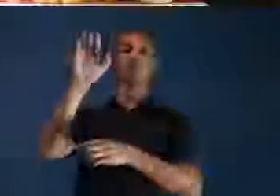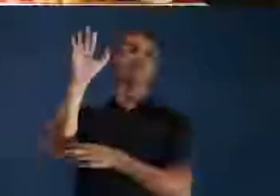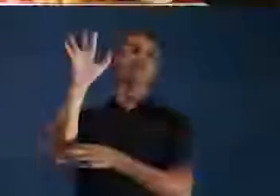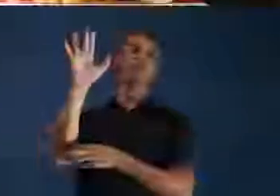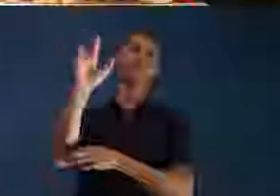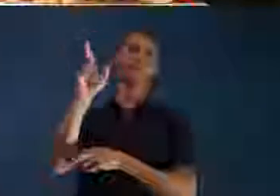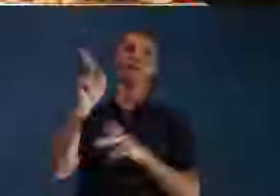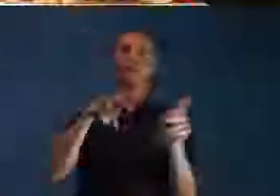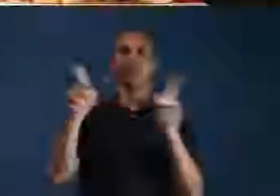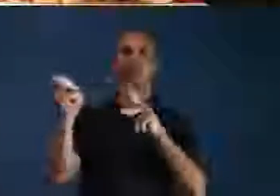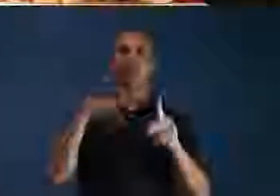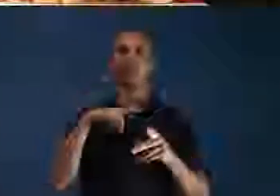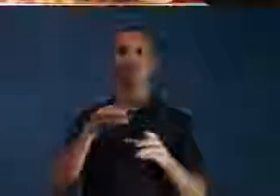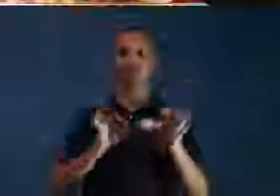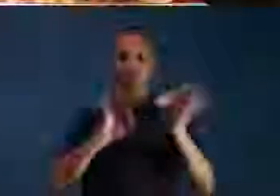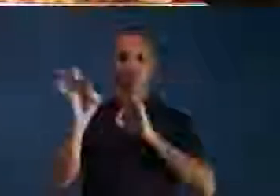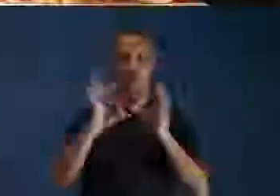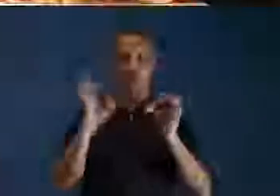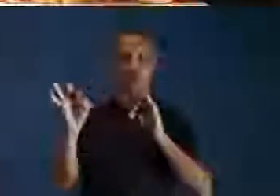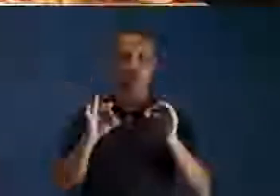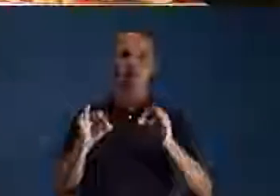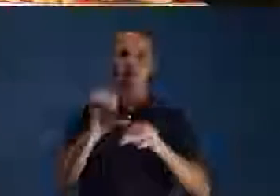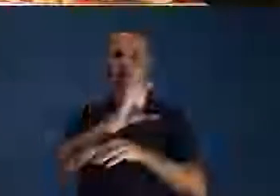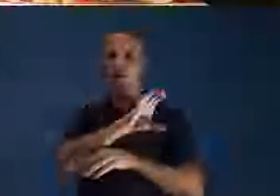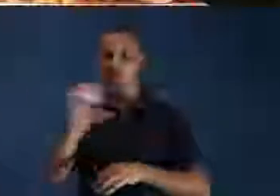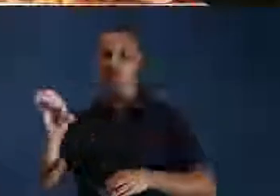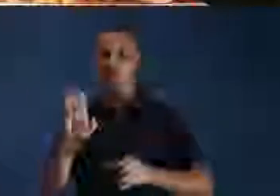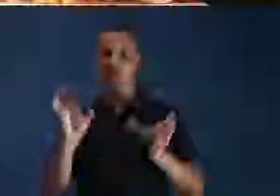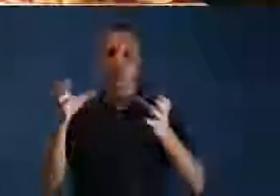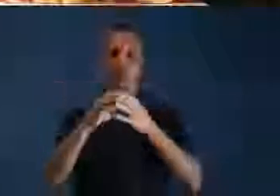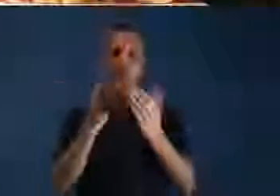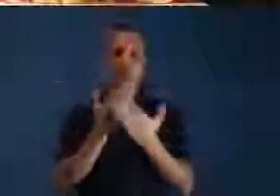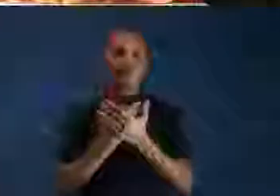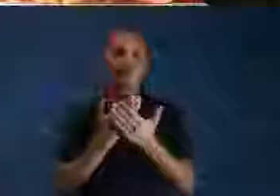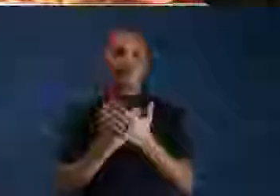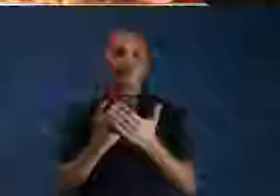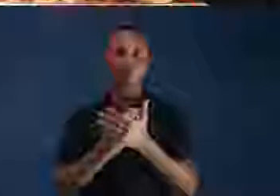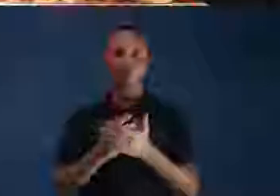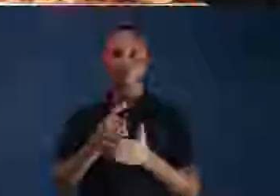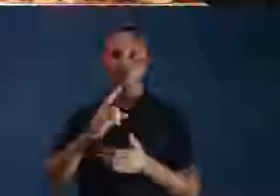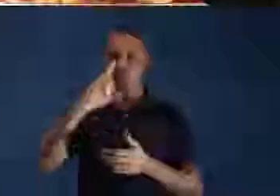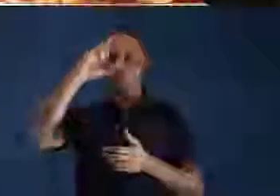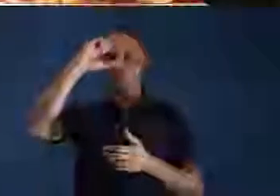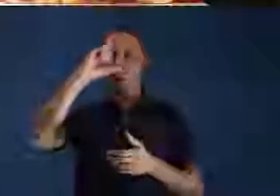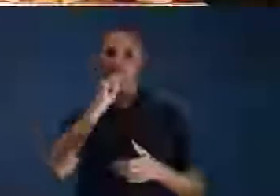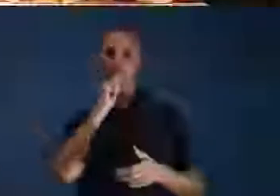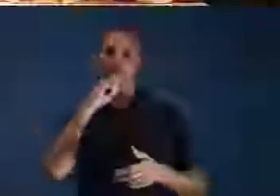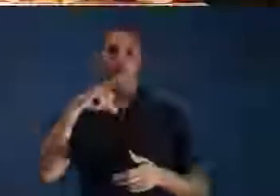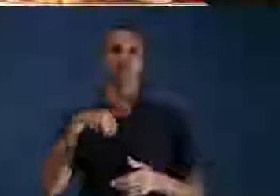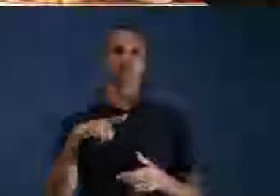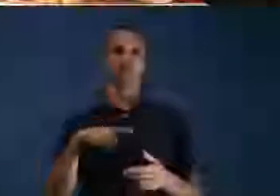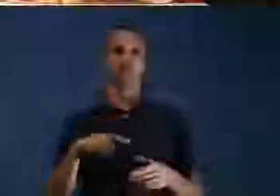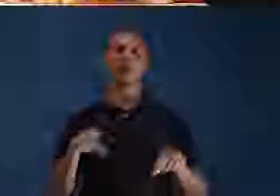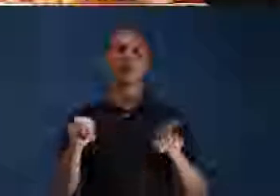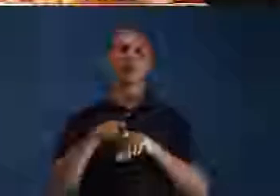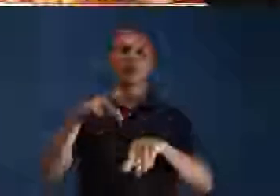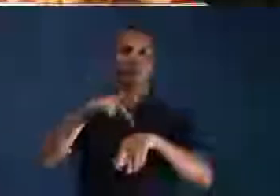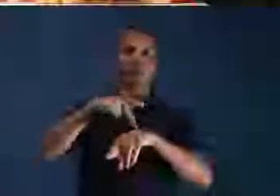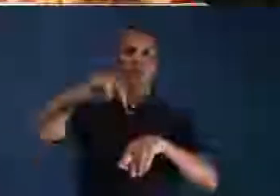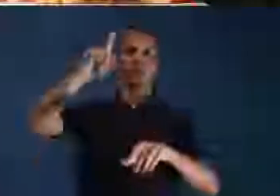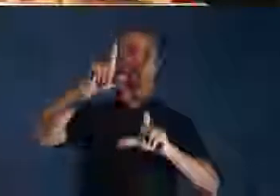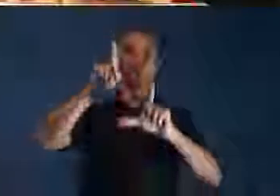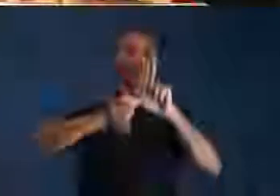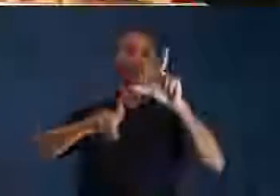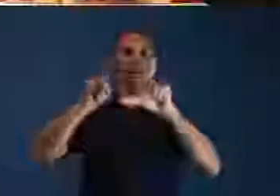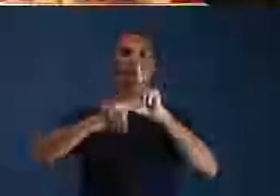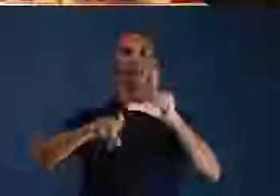onde coordena o Núcleo de Estudos Judaicos e onde também é subcoordenadora do Programa de Pós-Graduação em Letras e Estudos Literários.